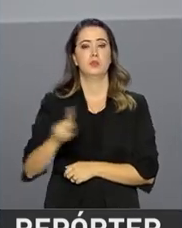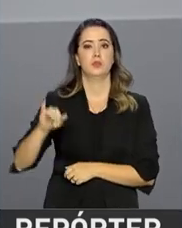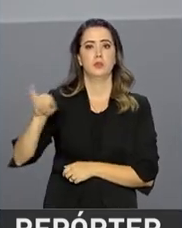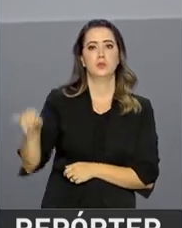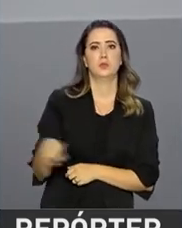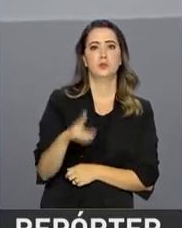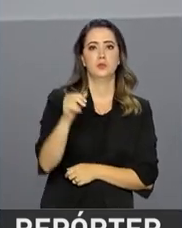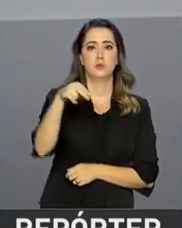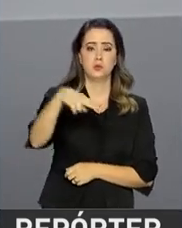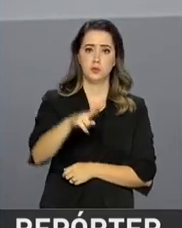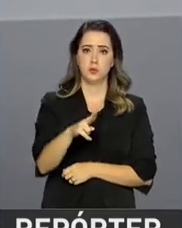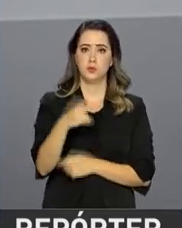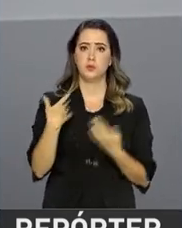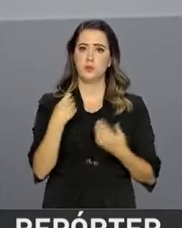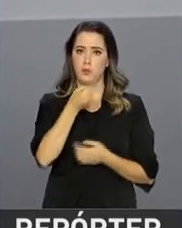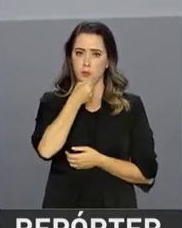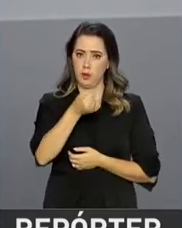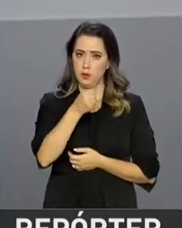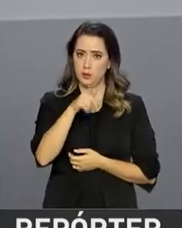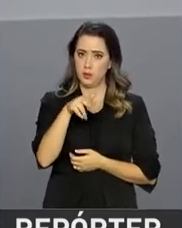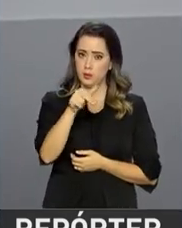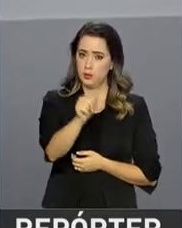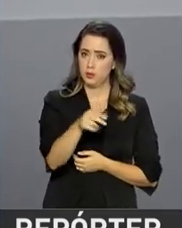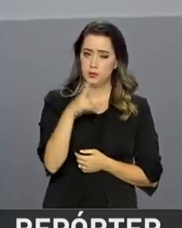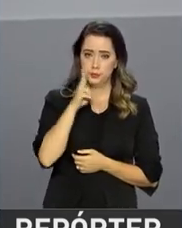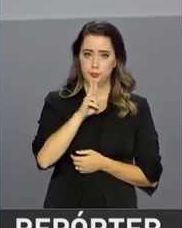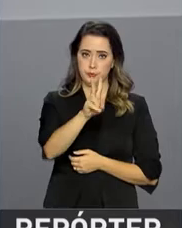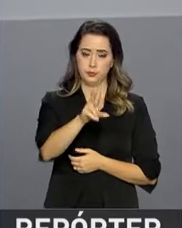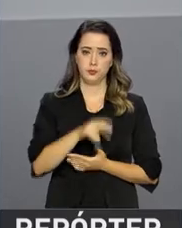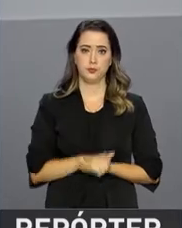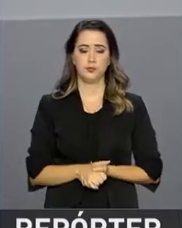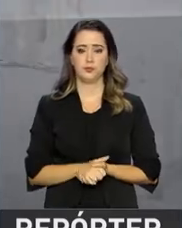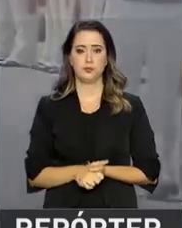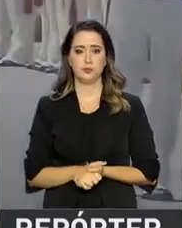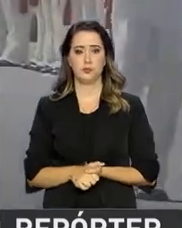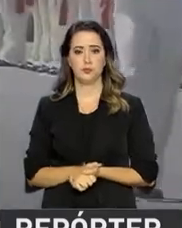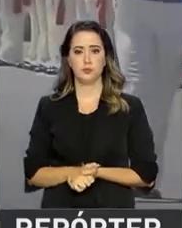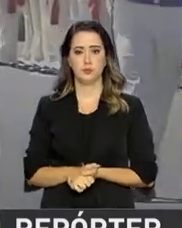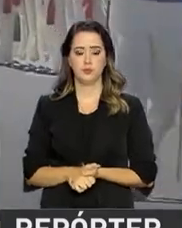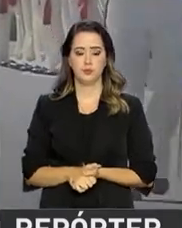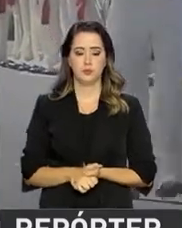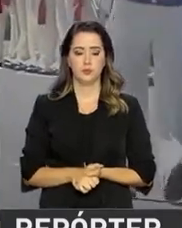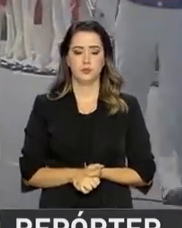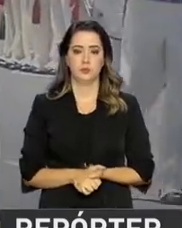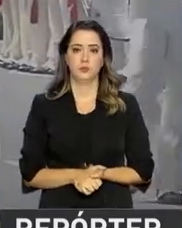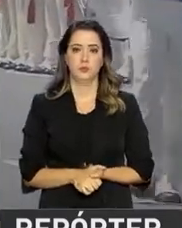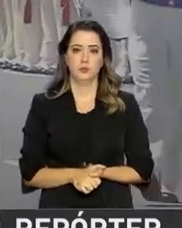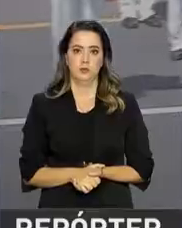Juan Manuel Santos. A repórter Luana Karen acompanhou.